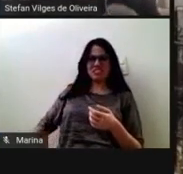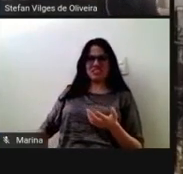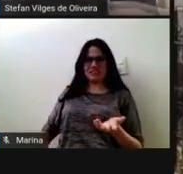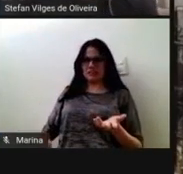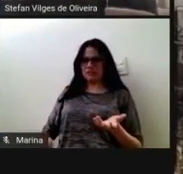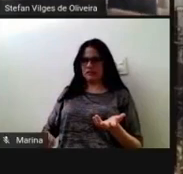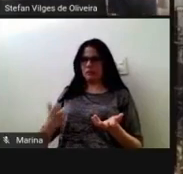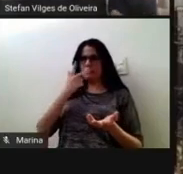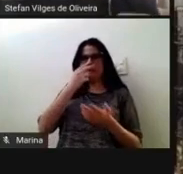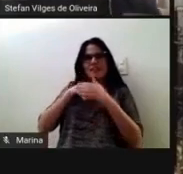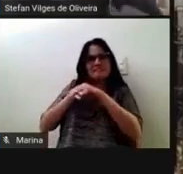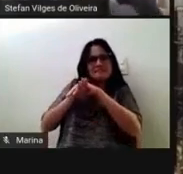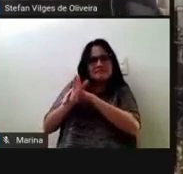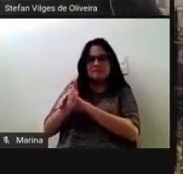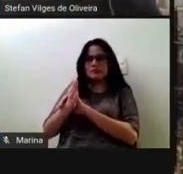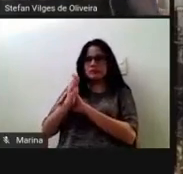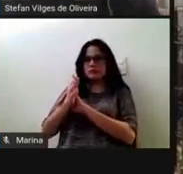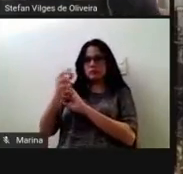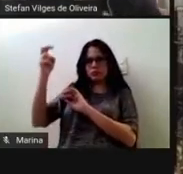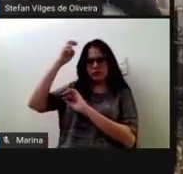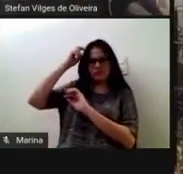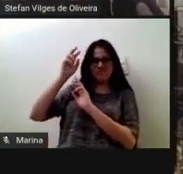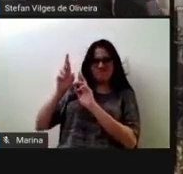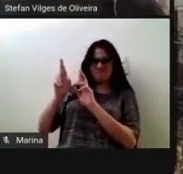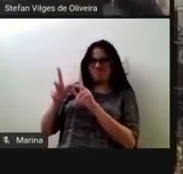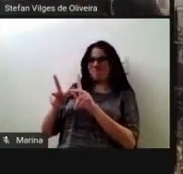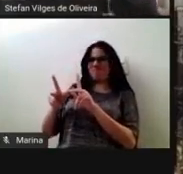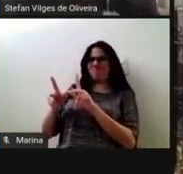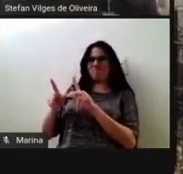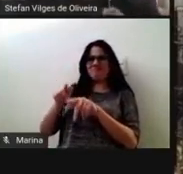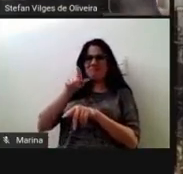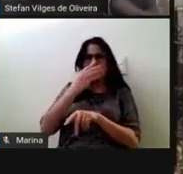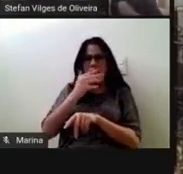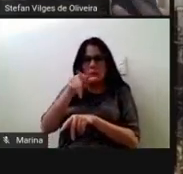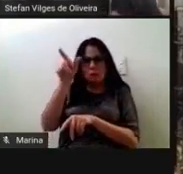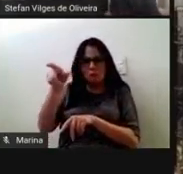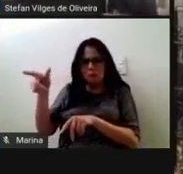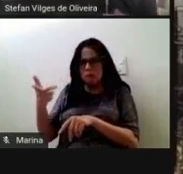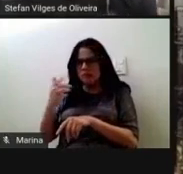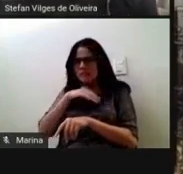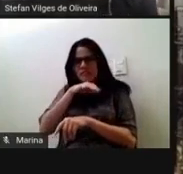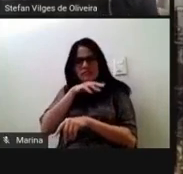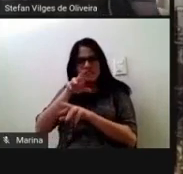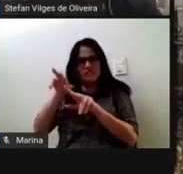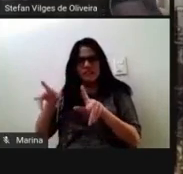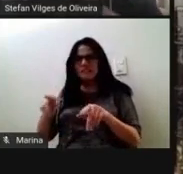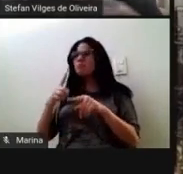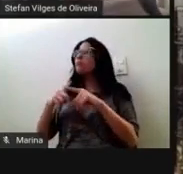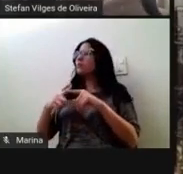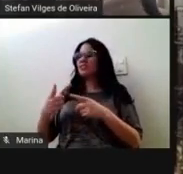muito peculiares, né? Por que eles comem esses bichos? Por que essas condições de venda